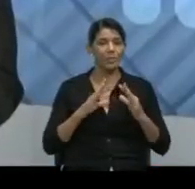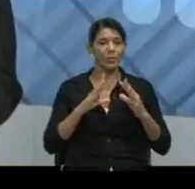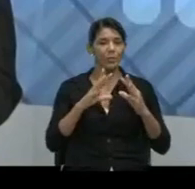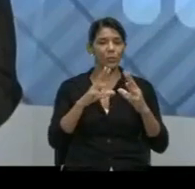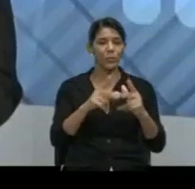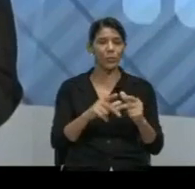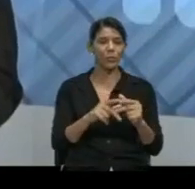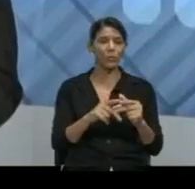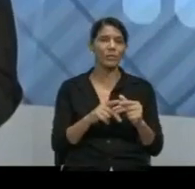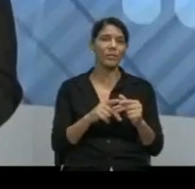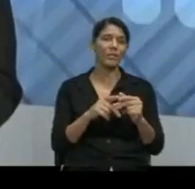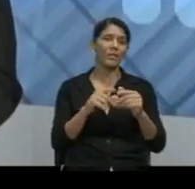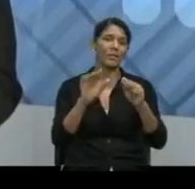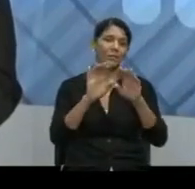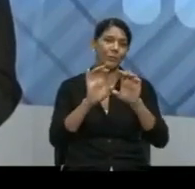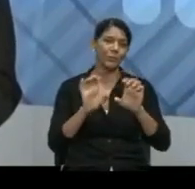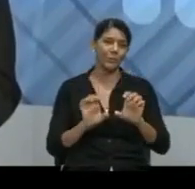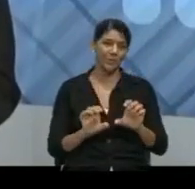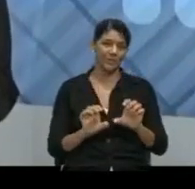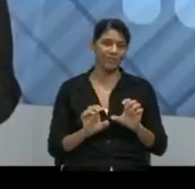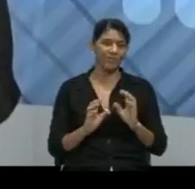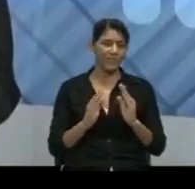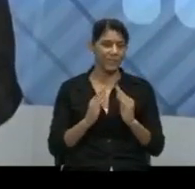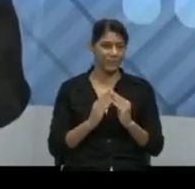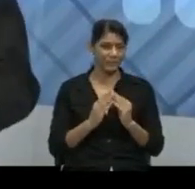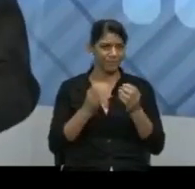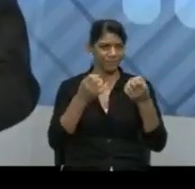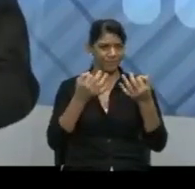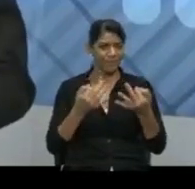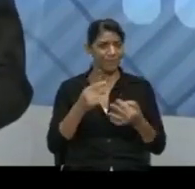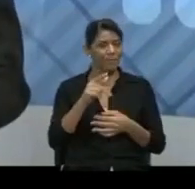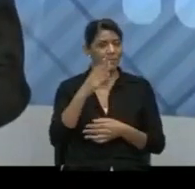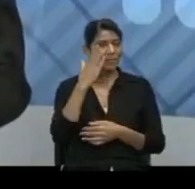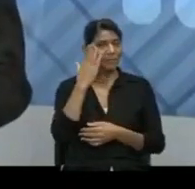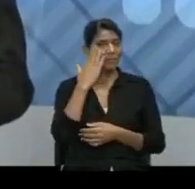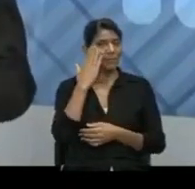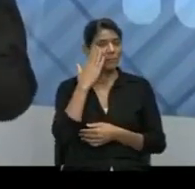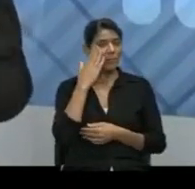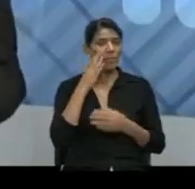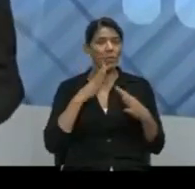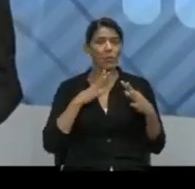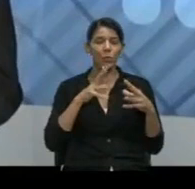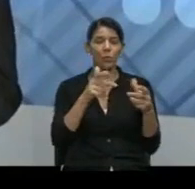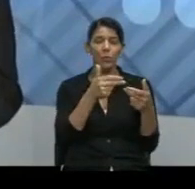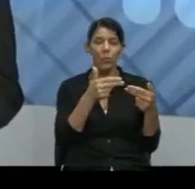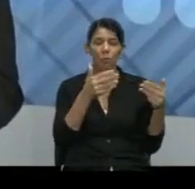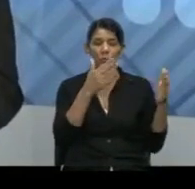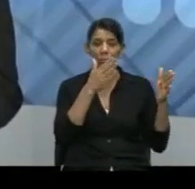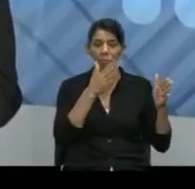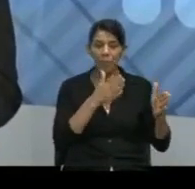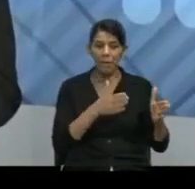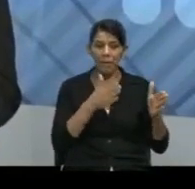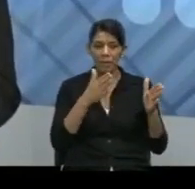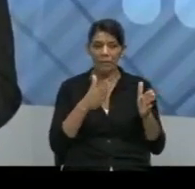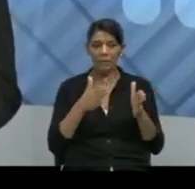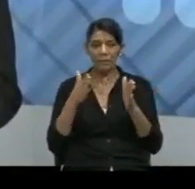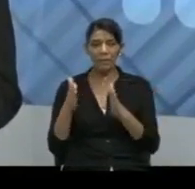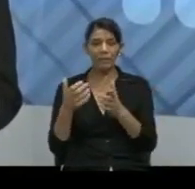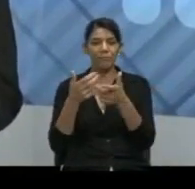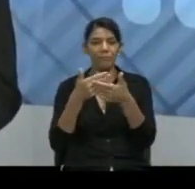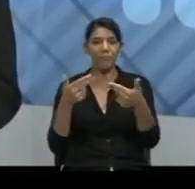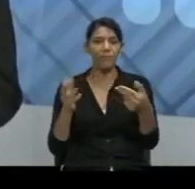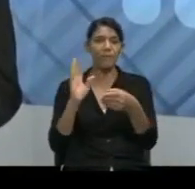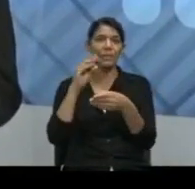essa infraestrutura e superestrutura. Por que eu passei isso? Para você ter uma noção de todo o passo a passo ou dos elementos